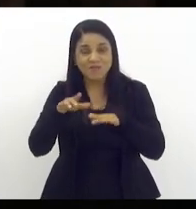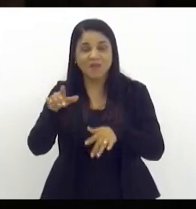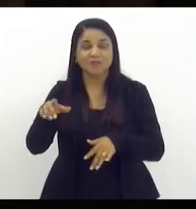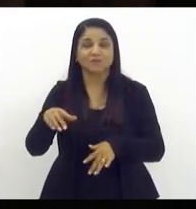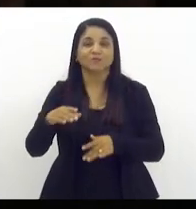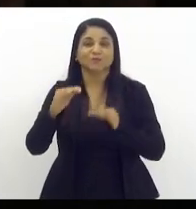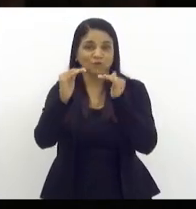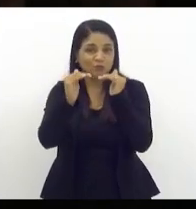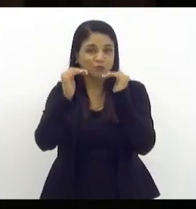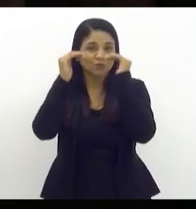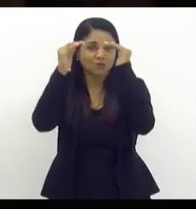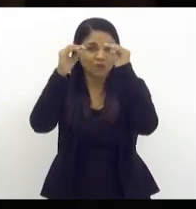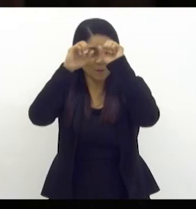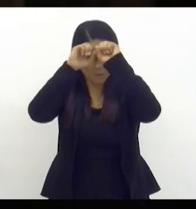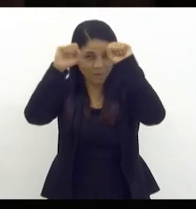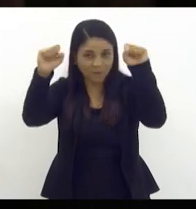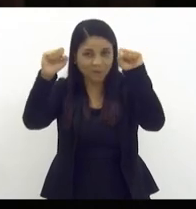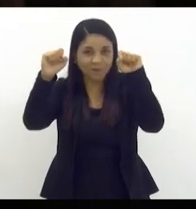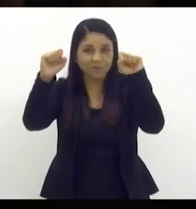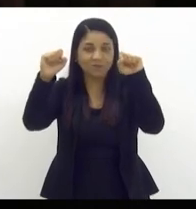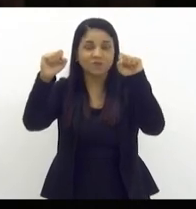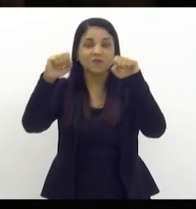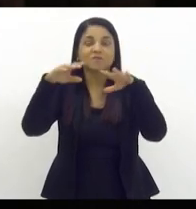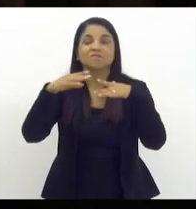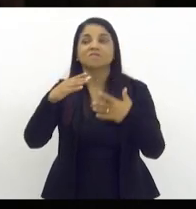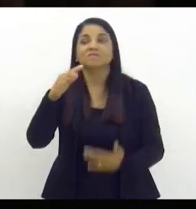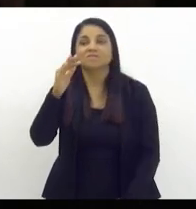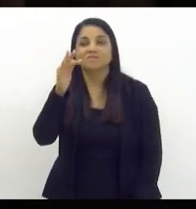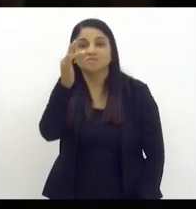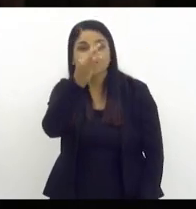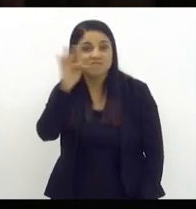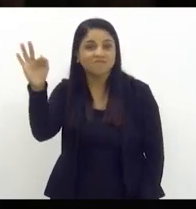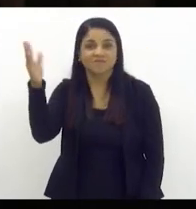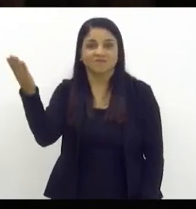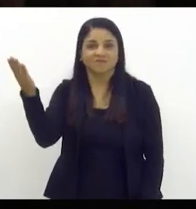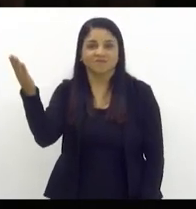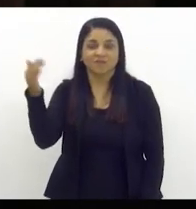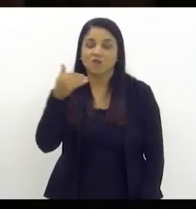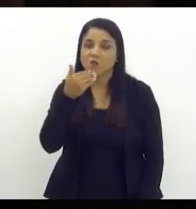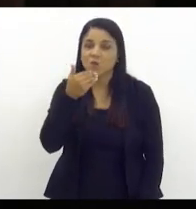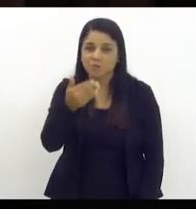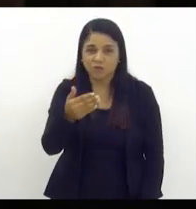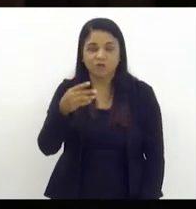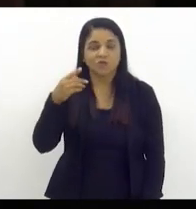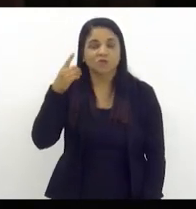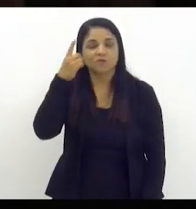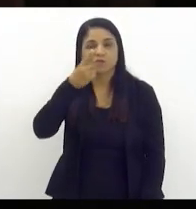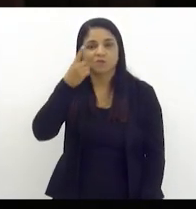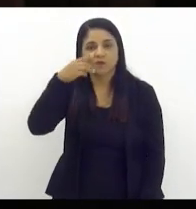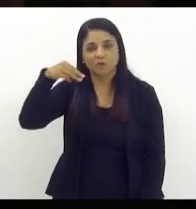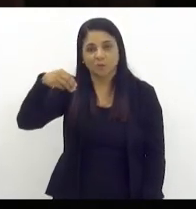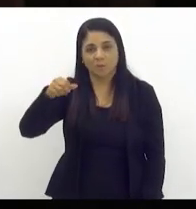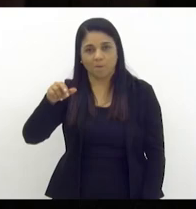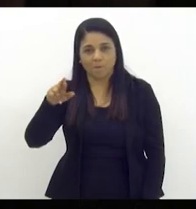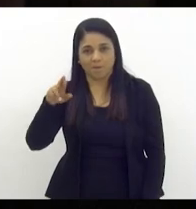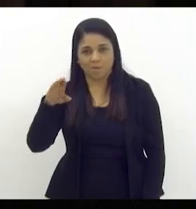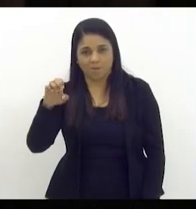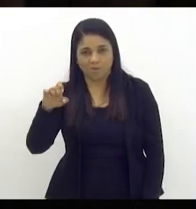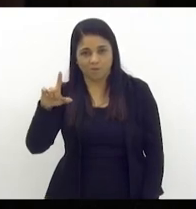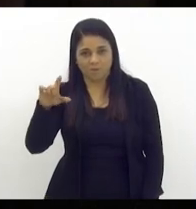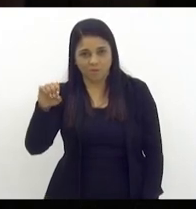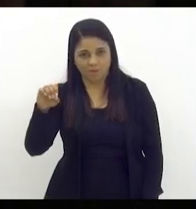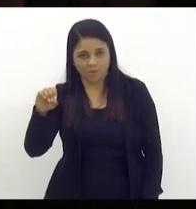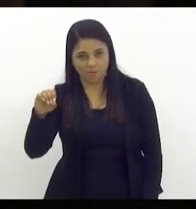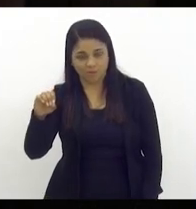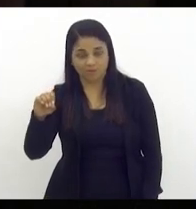Federal. Portanto, eu pediria ao deputado Marcelo Dino, que eu conheço, respeito, temos